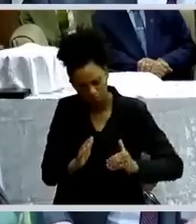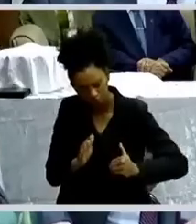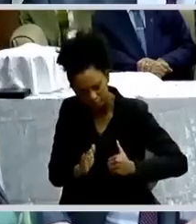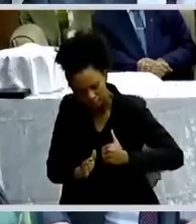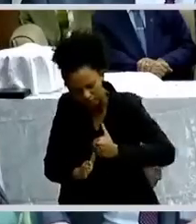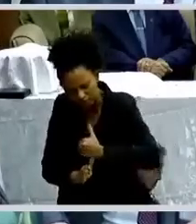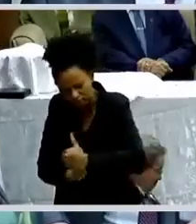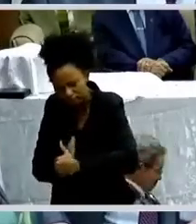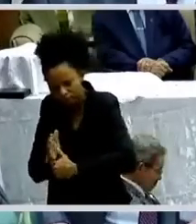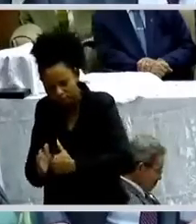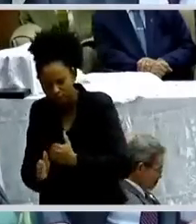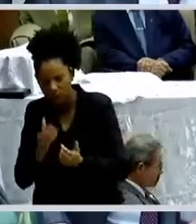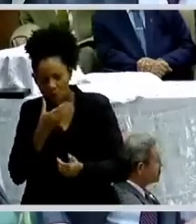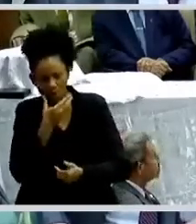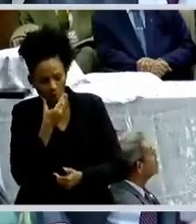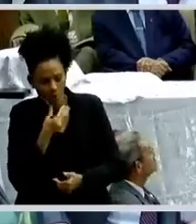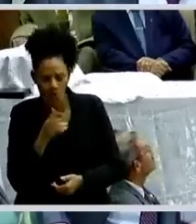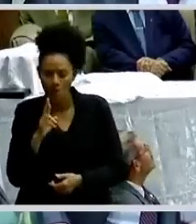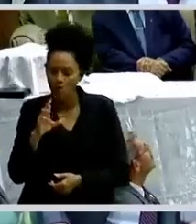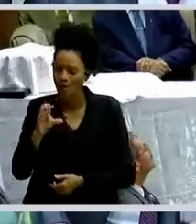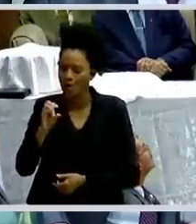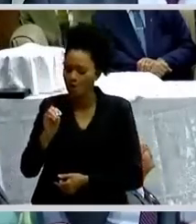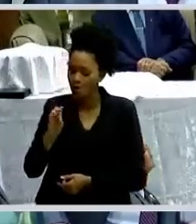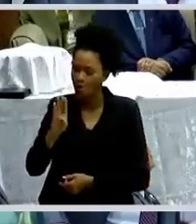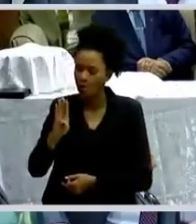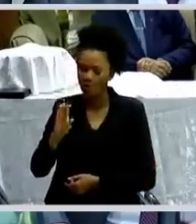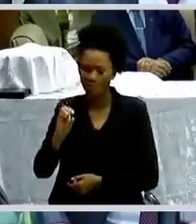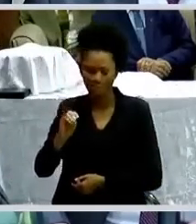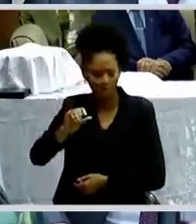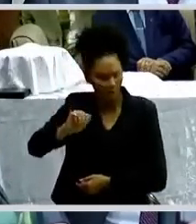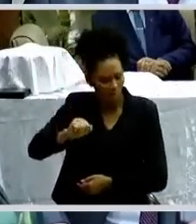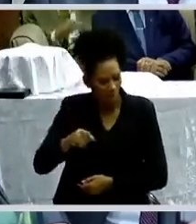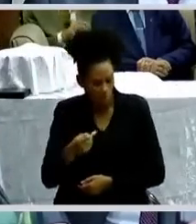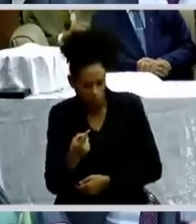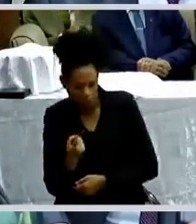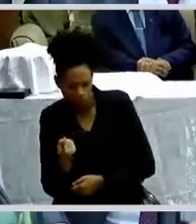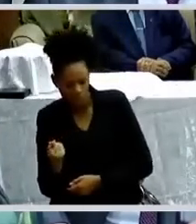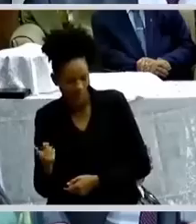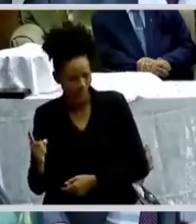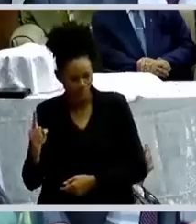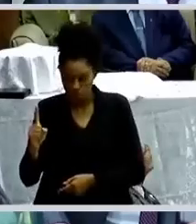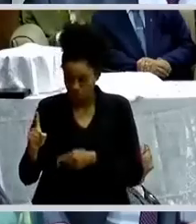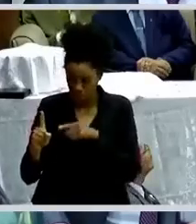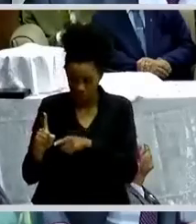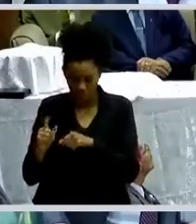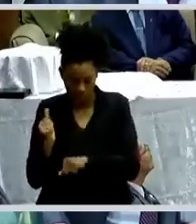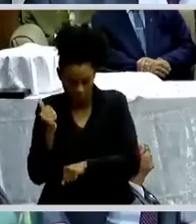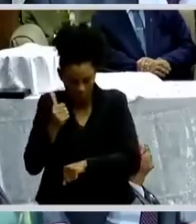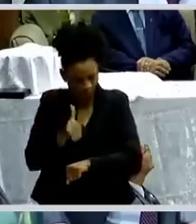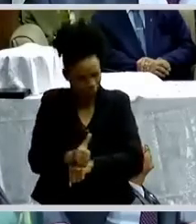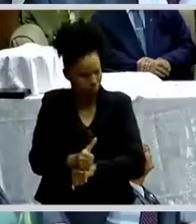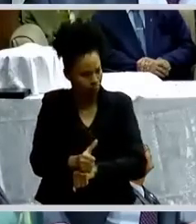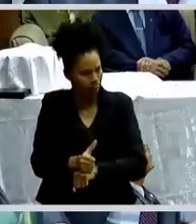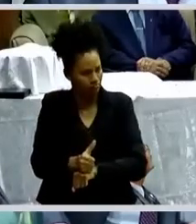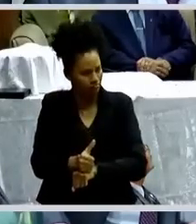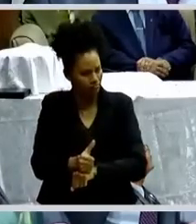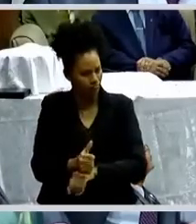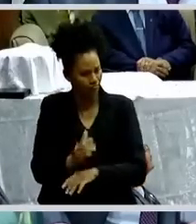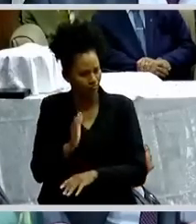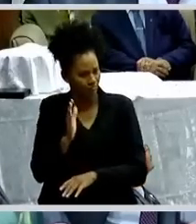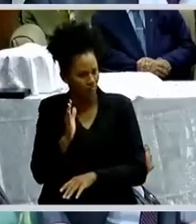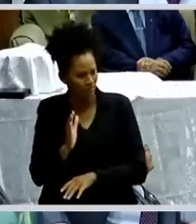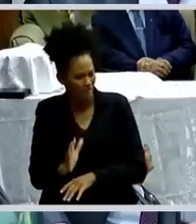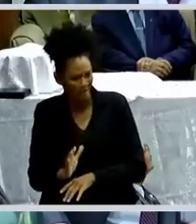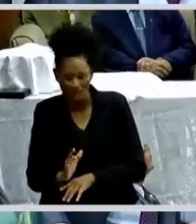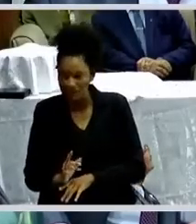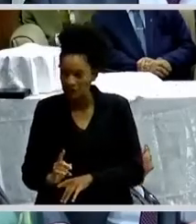aí Roboão assume o poder. Quando Roboão assume o poder, já assume debaixo de